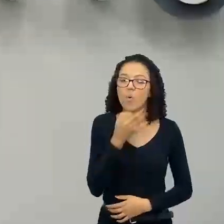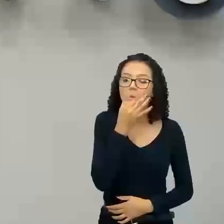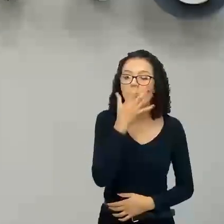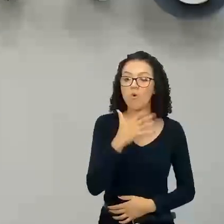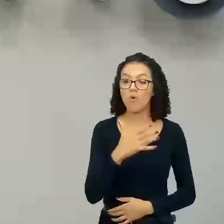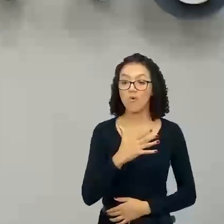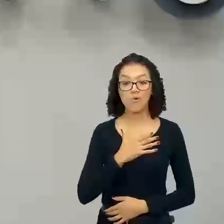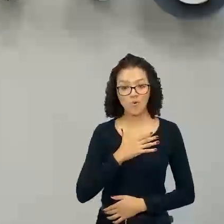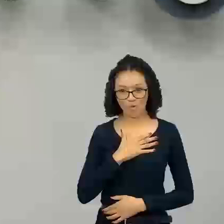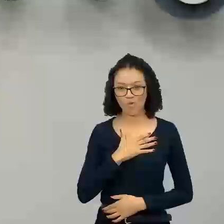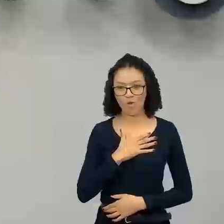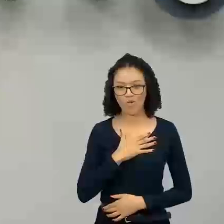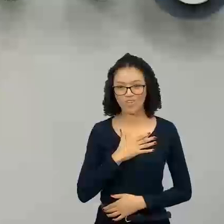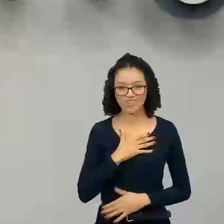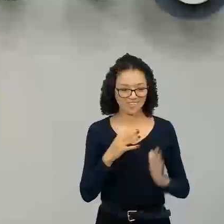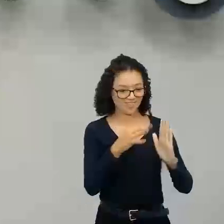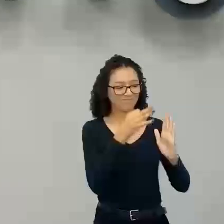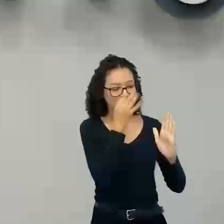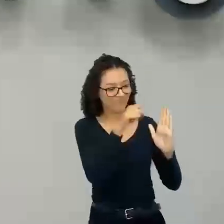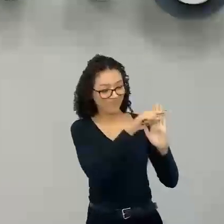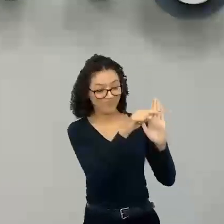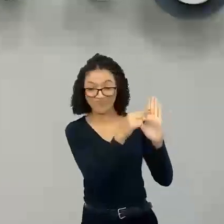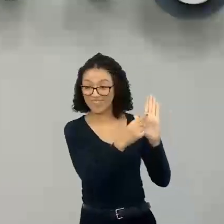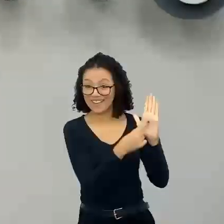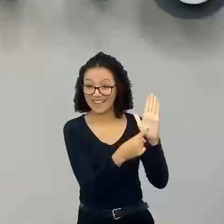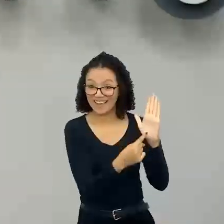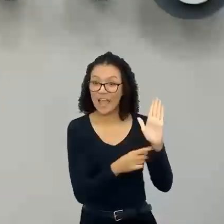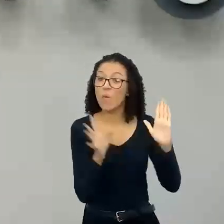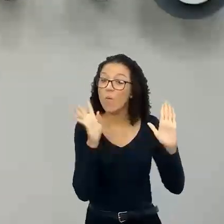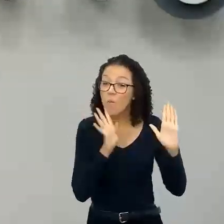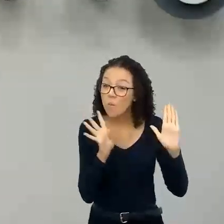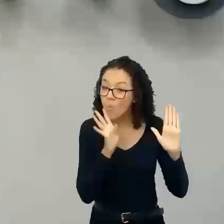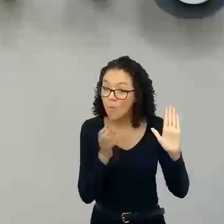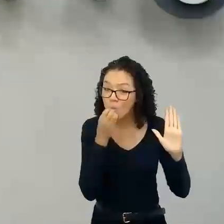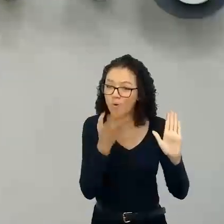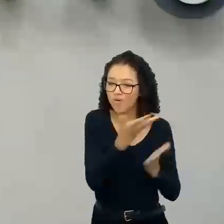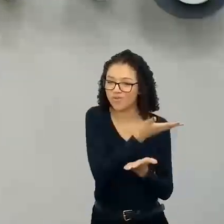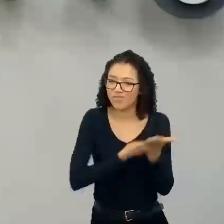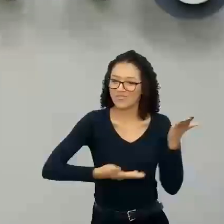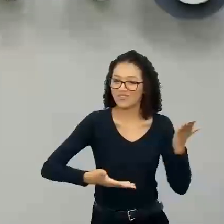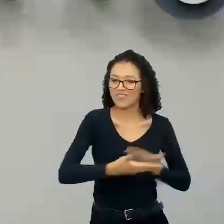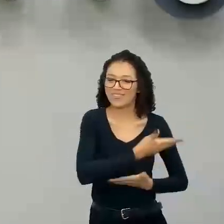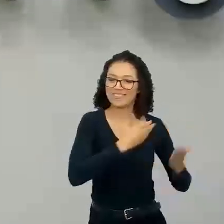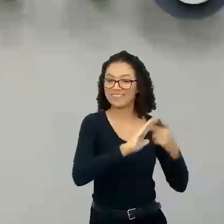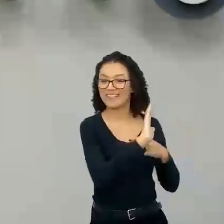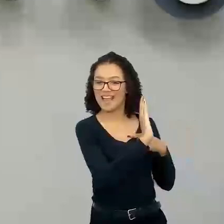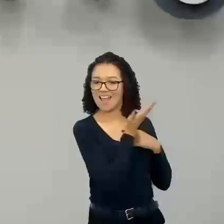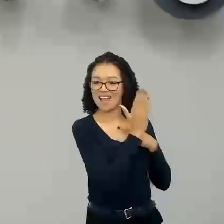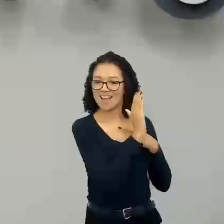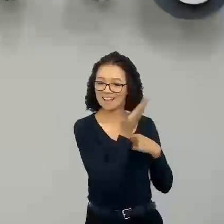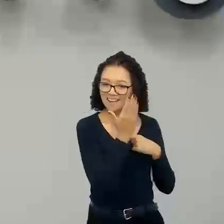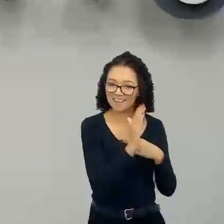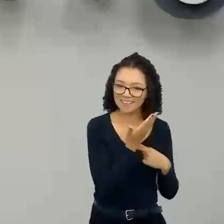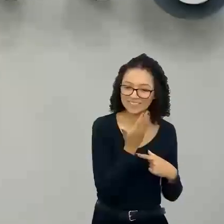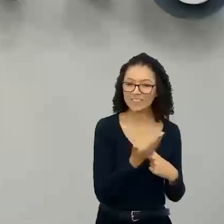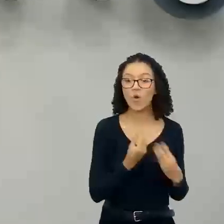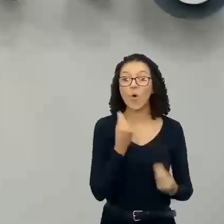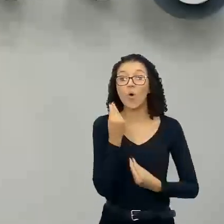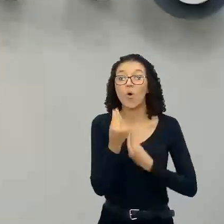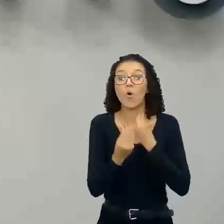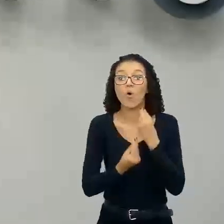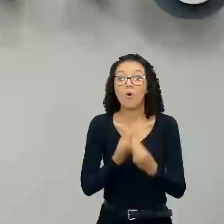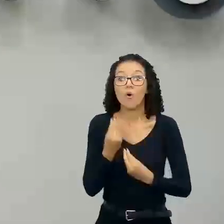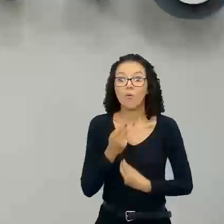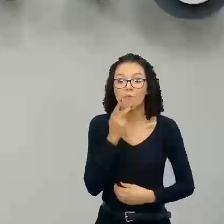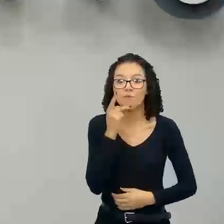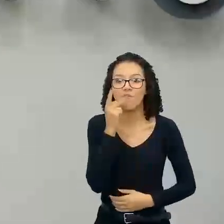estão colocando aqui várias. Eu acho legal os professores também lerem o chat, né? Fazer essa troca de perspectivas, de abordagem, de